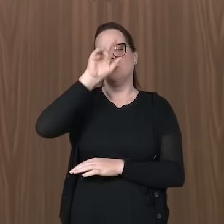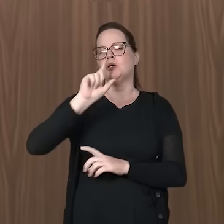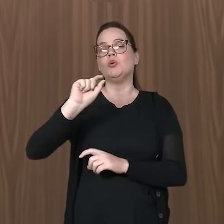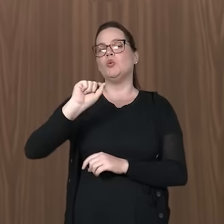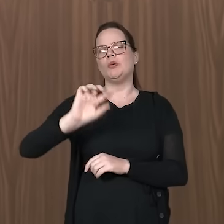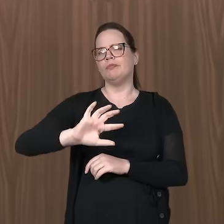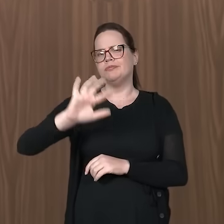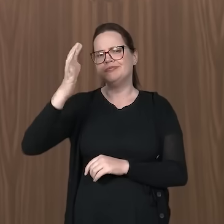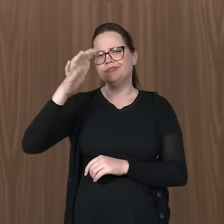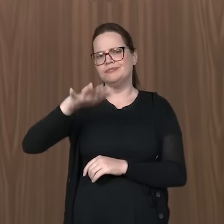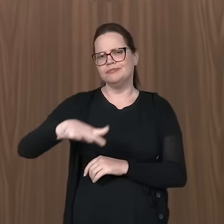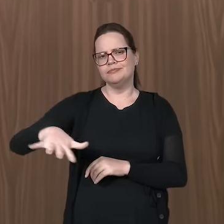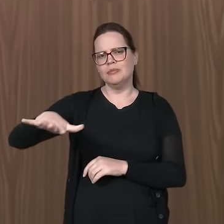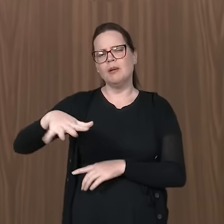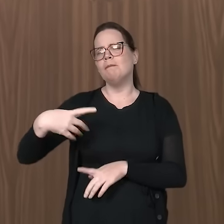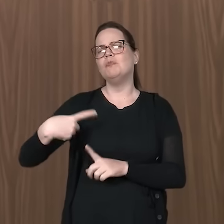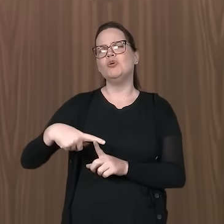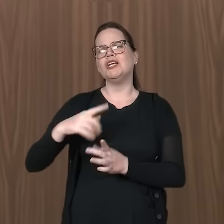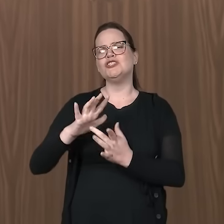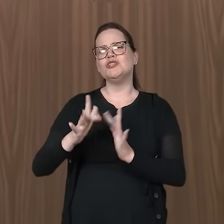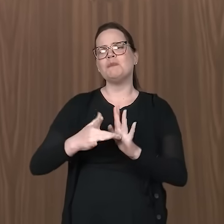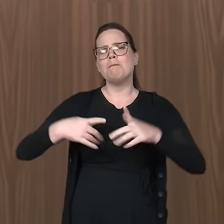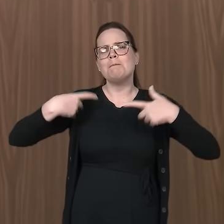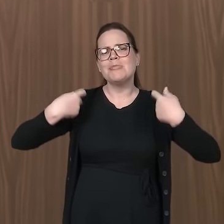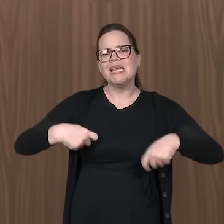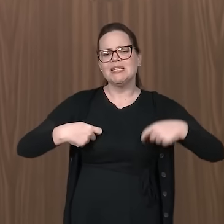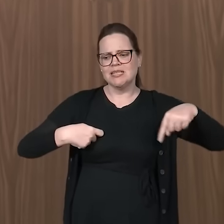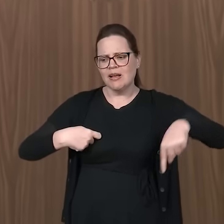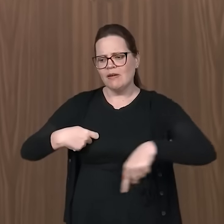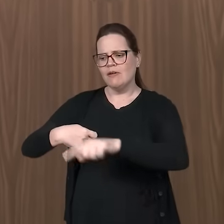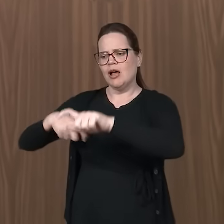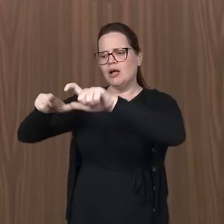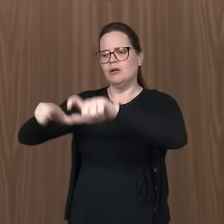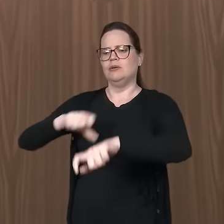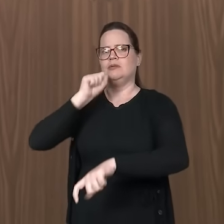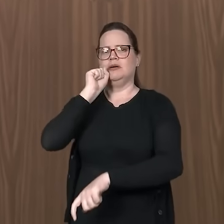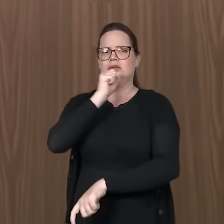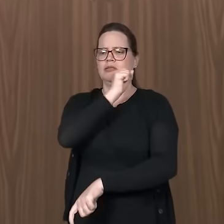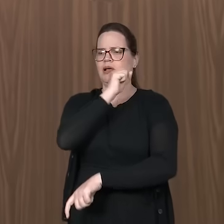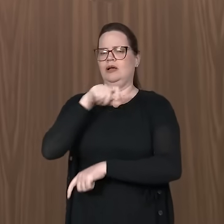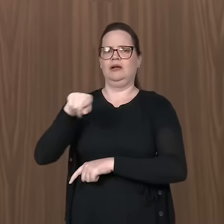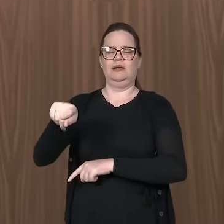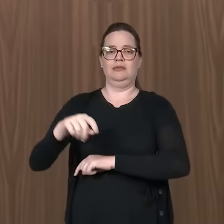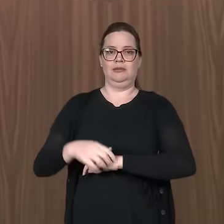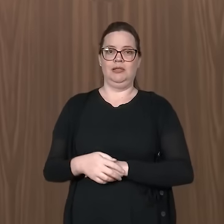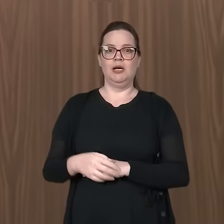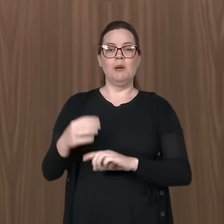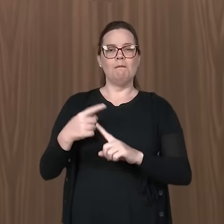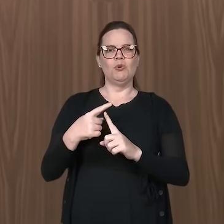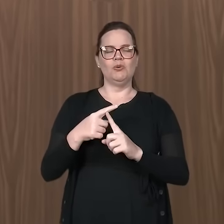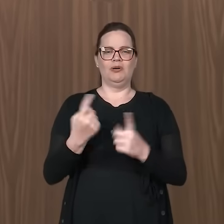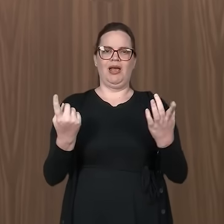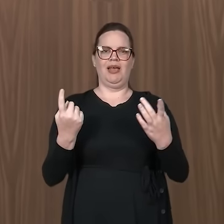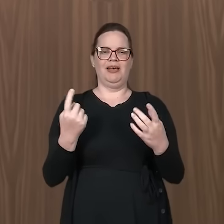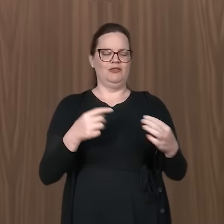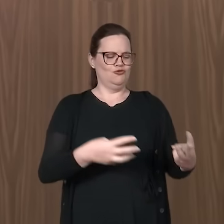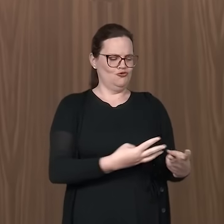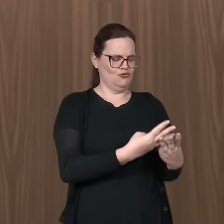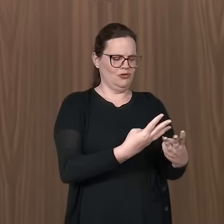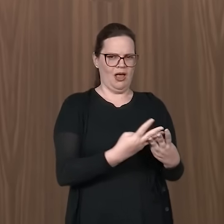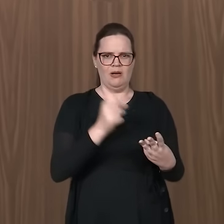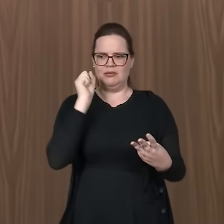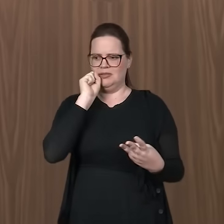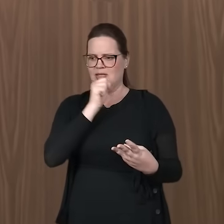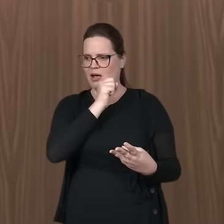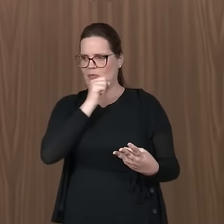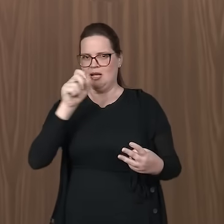estava acontecendo. E por que era necessário Jesus passar por Samaria, já que historicamente os samaritanos e